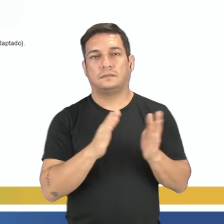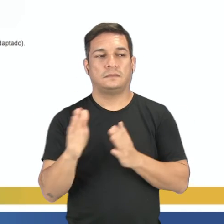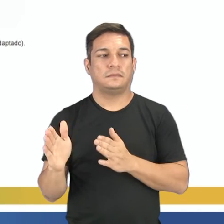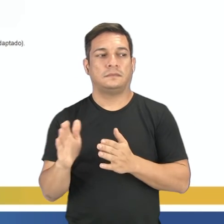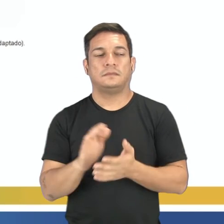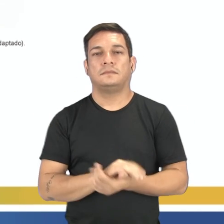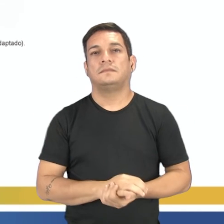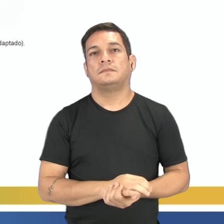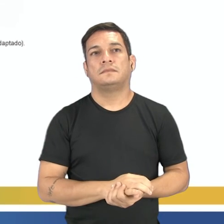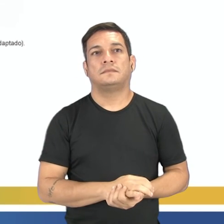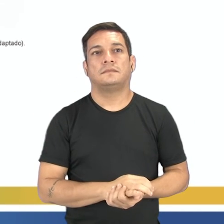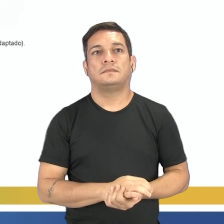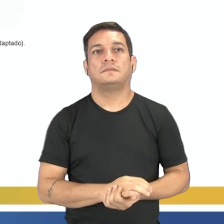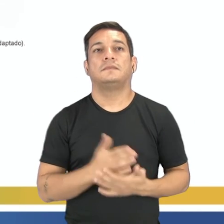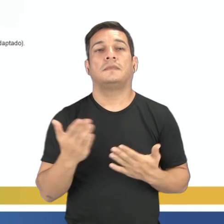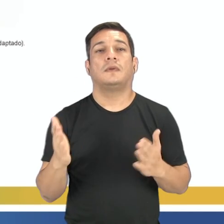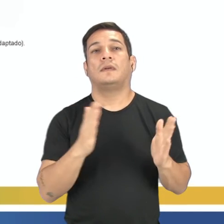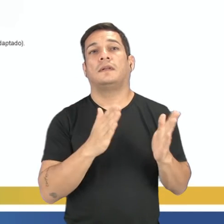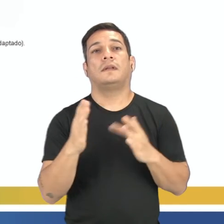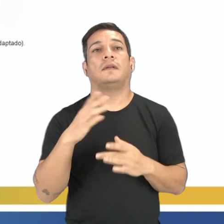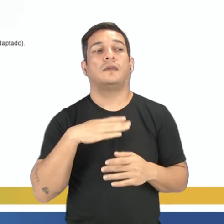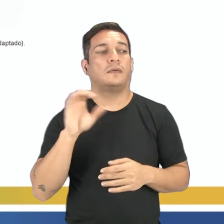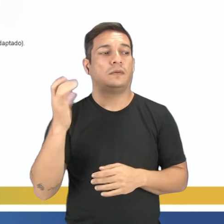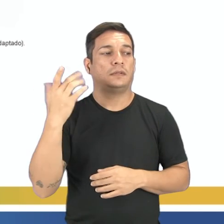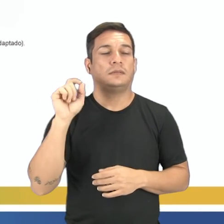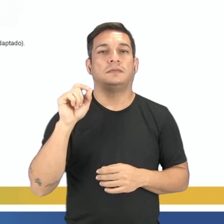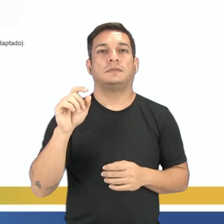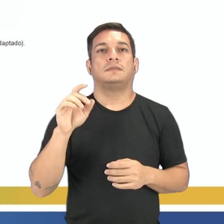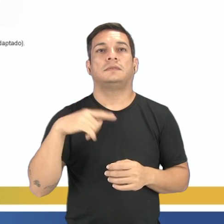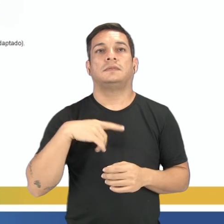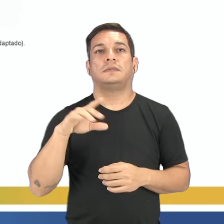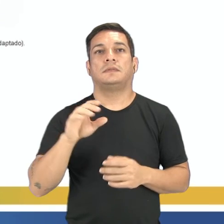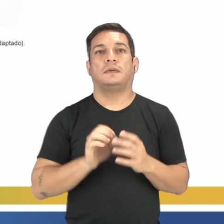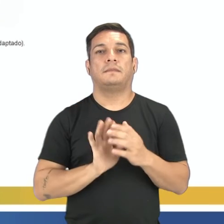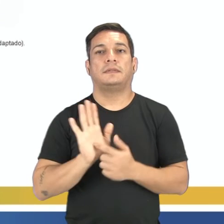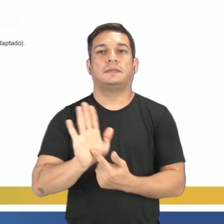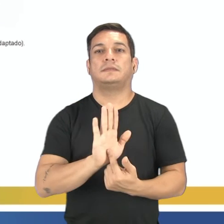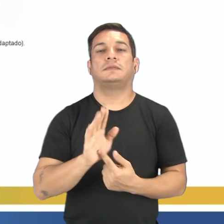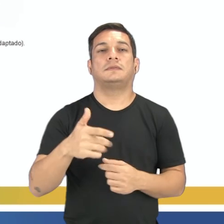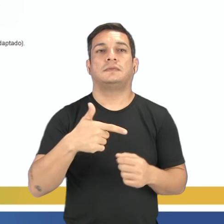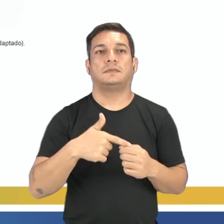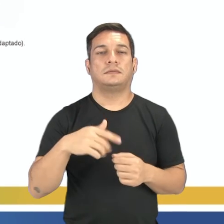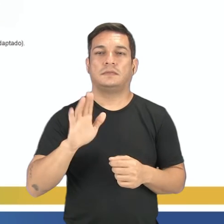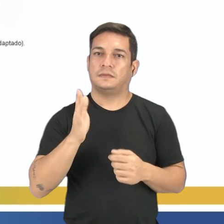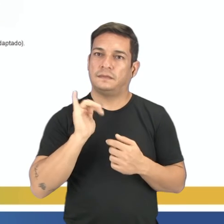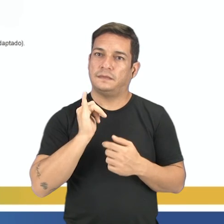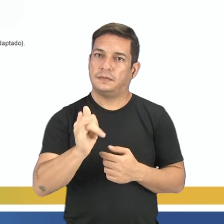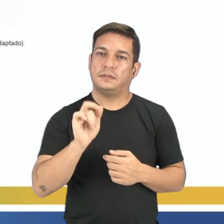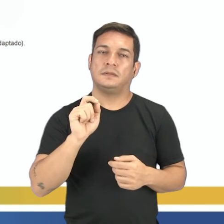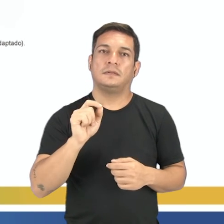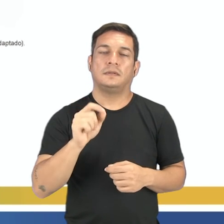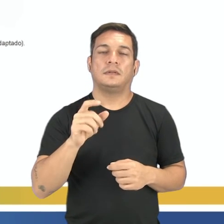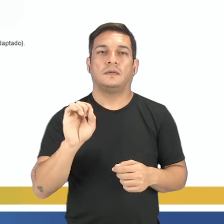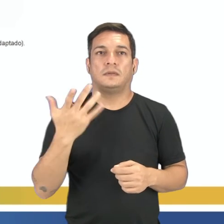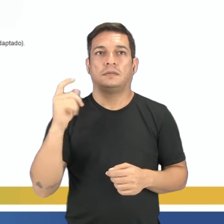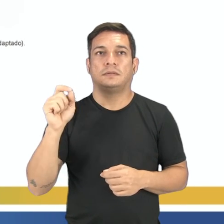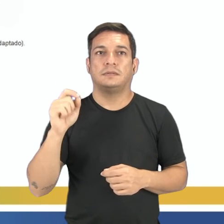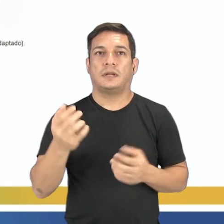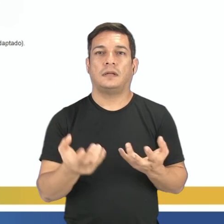etapa. Em qual etapa ocorre a síntese desse combustível? Eu acabei de falar que ocorre